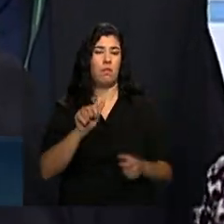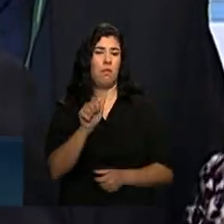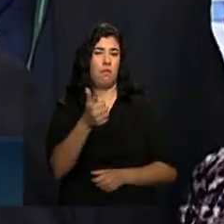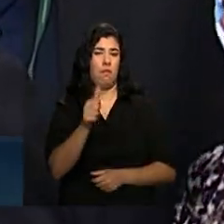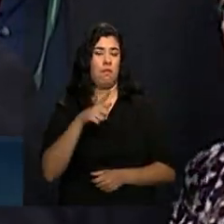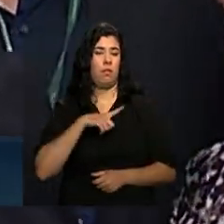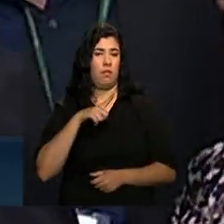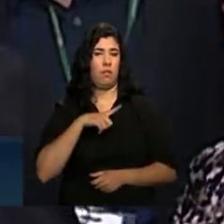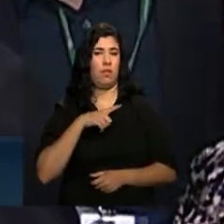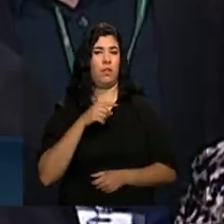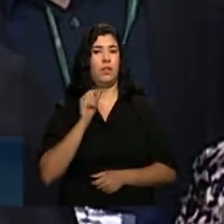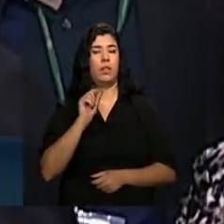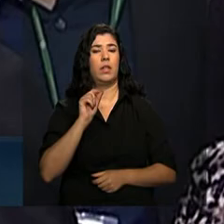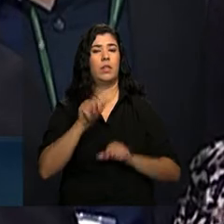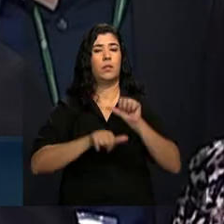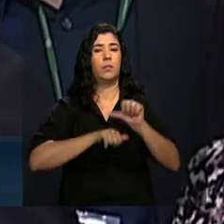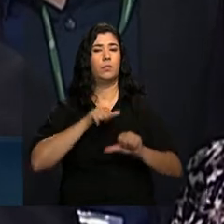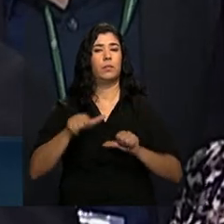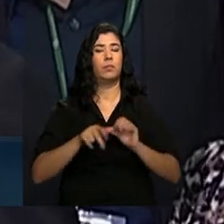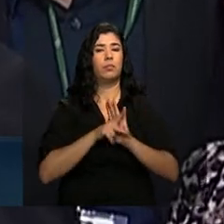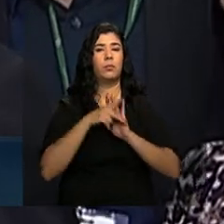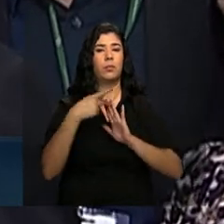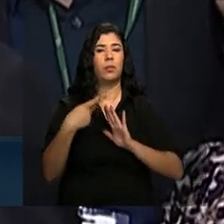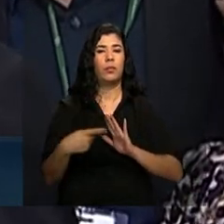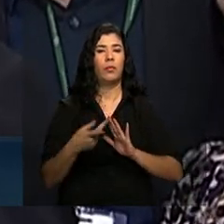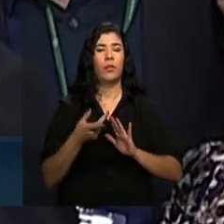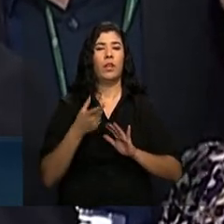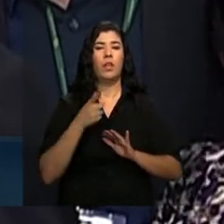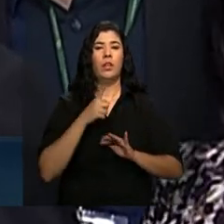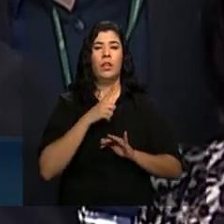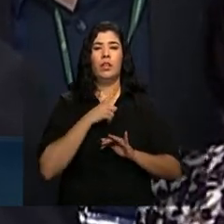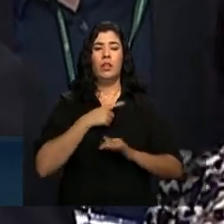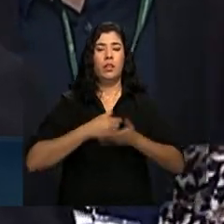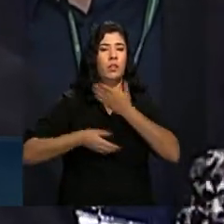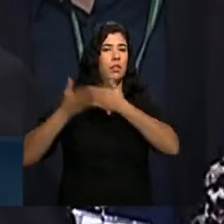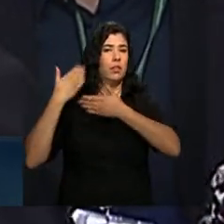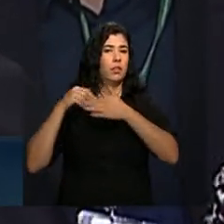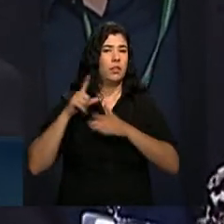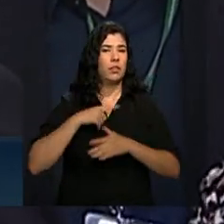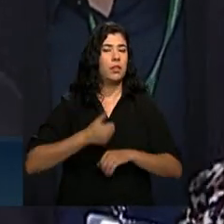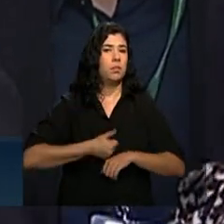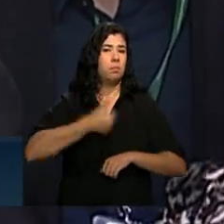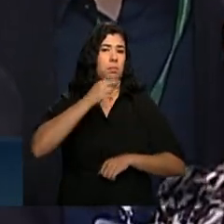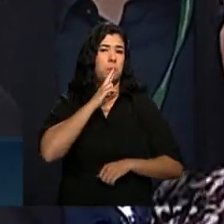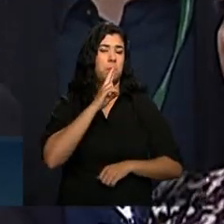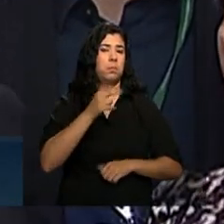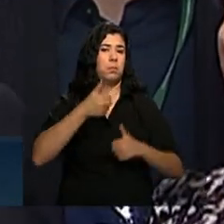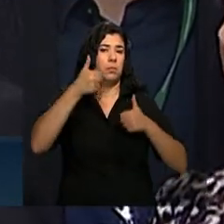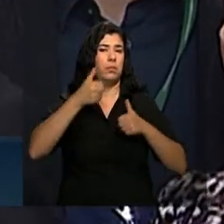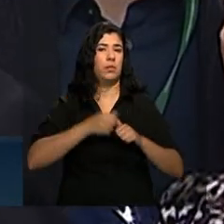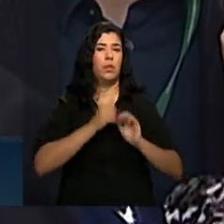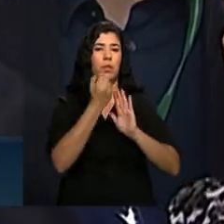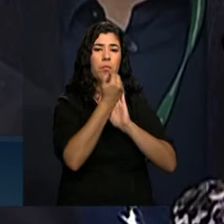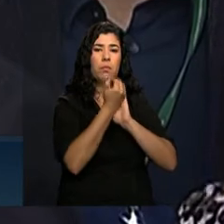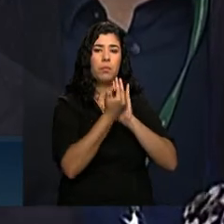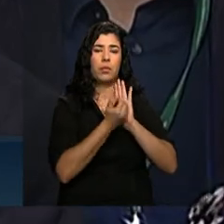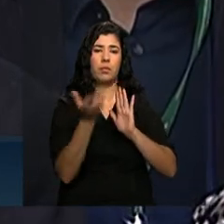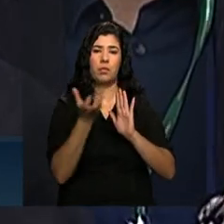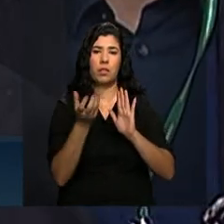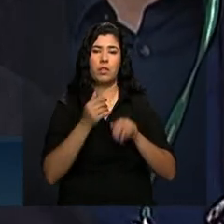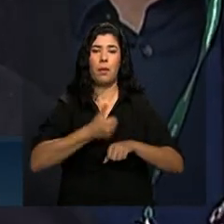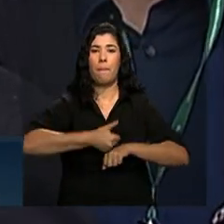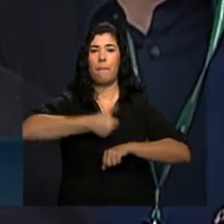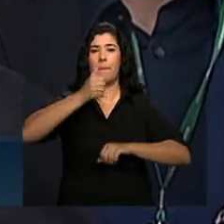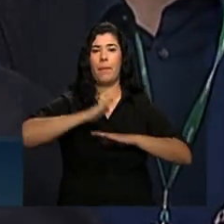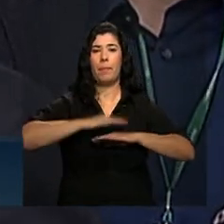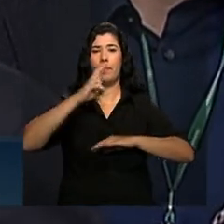se tem é que o impacto que vinha se tendo foi muito positivo na faixa etária que nós queríamos, que eram as mulheres